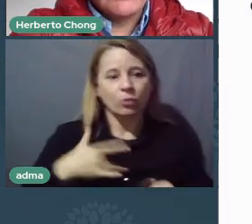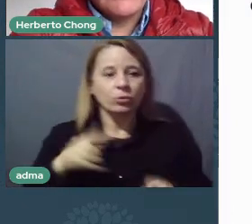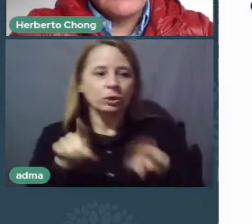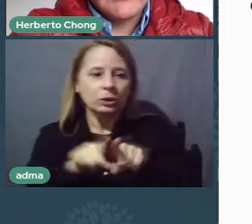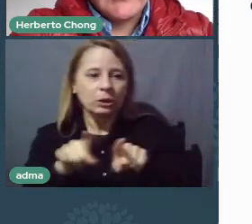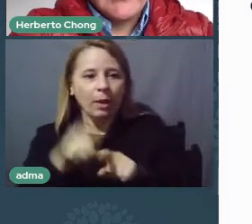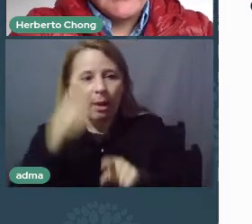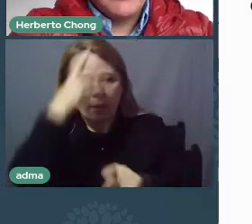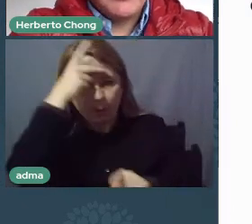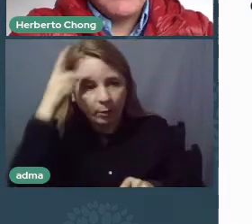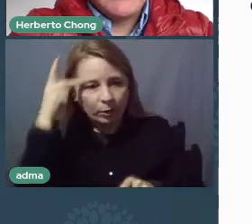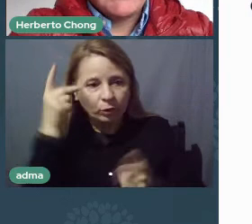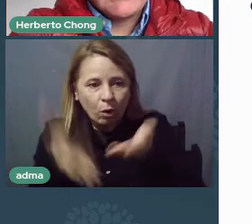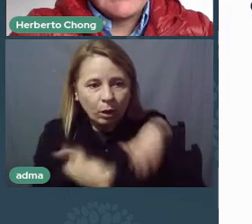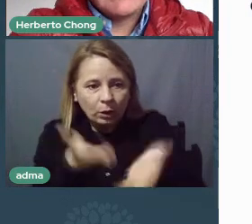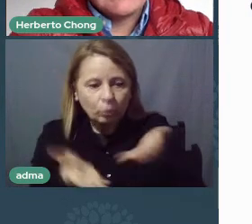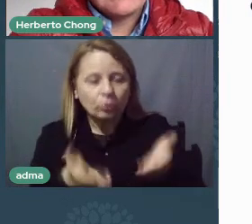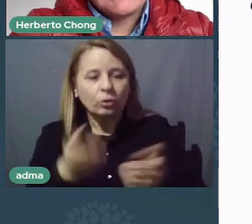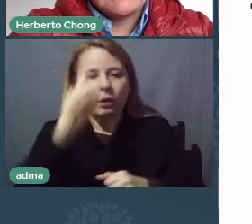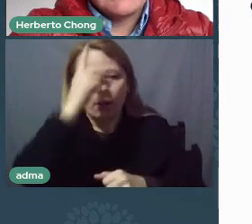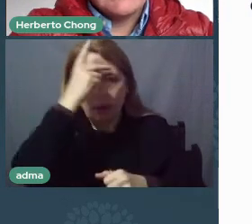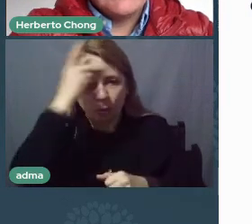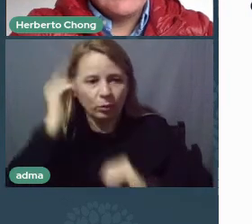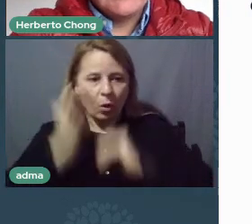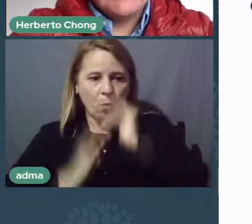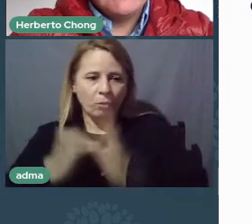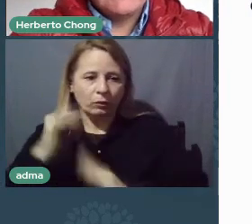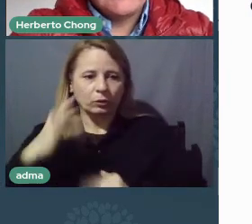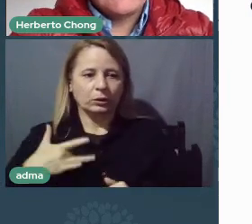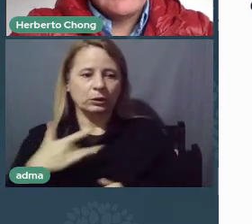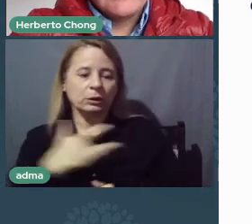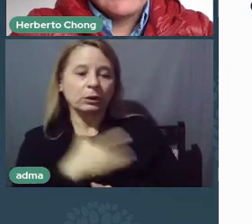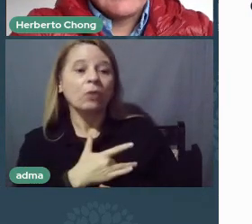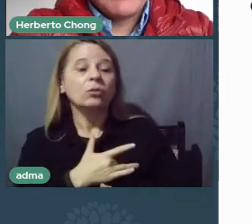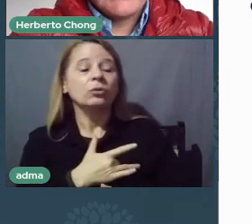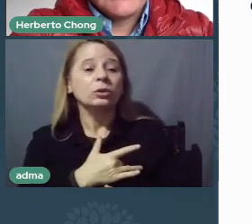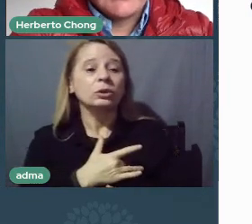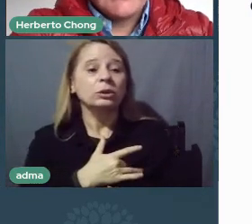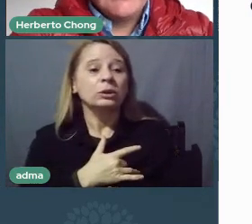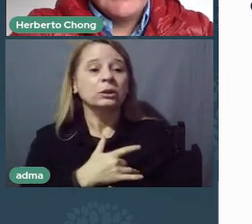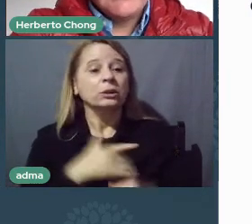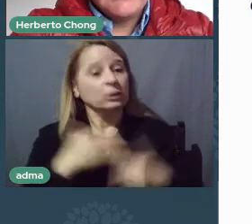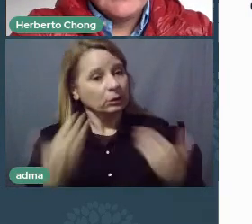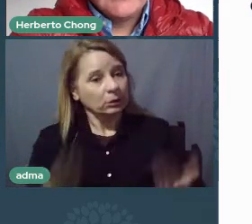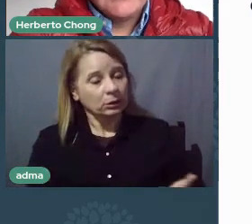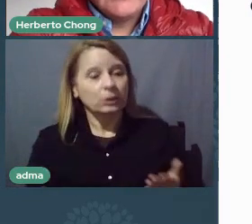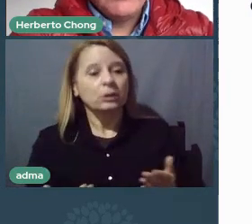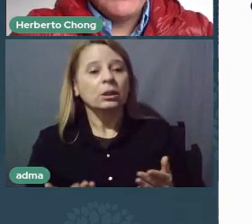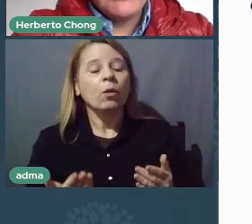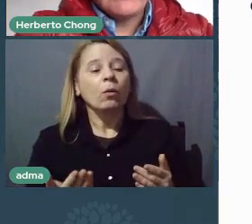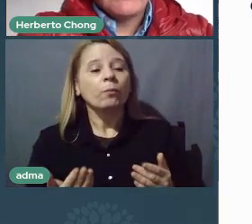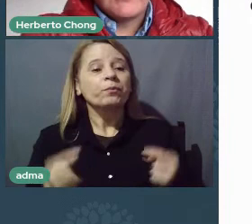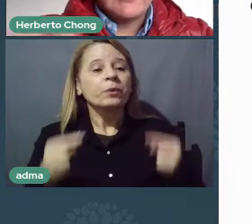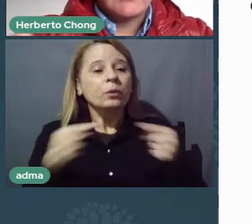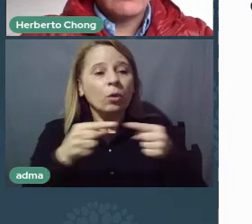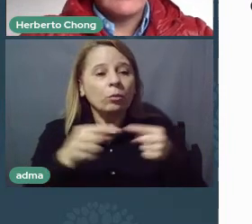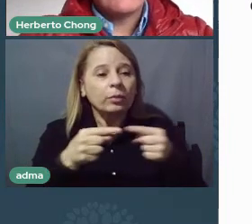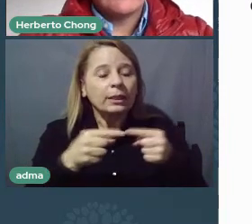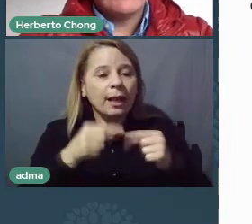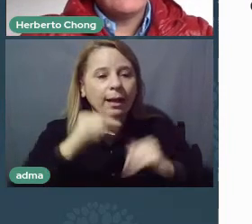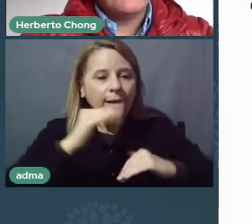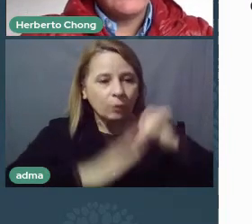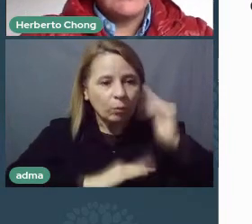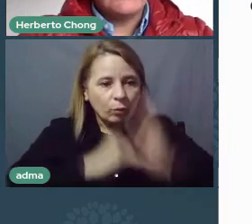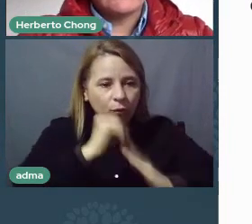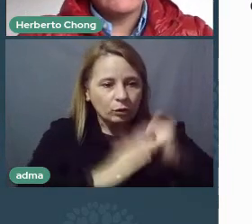de cuidadores, implementar essas diretrizes na prática clínica e observar